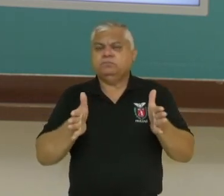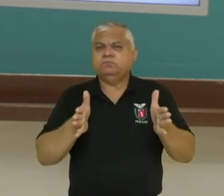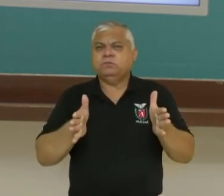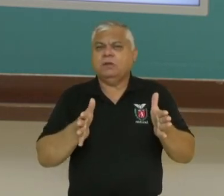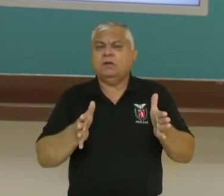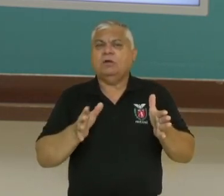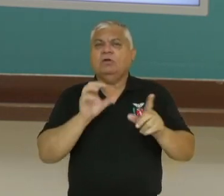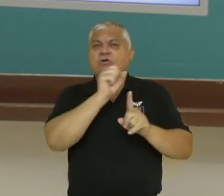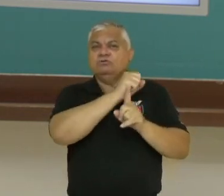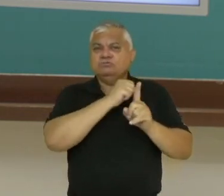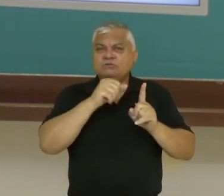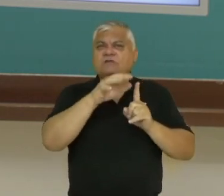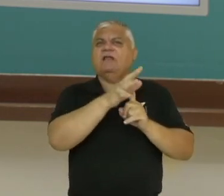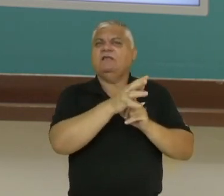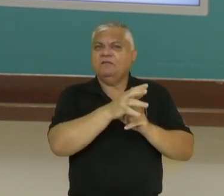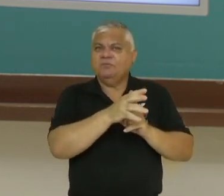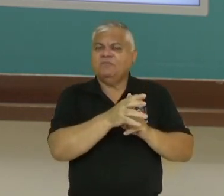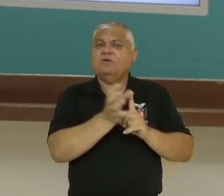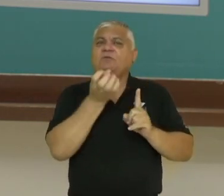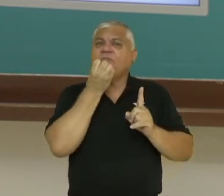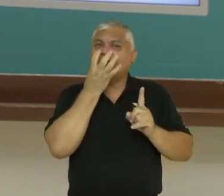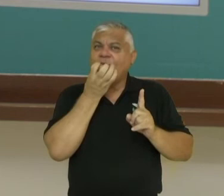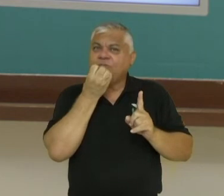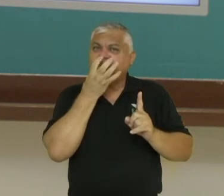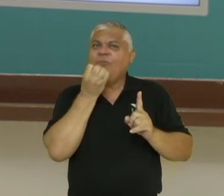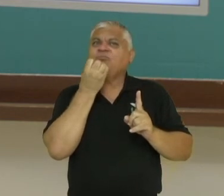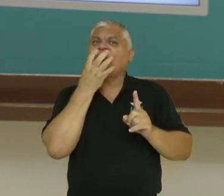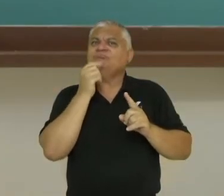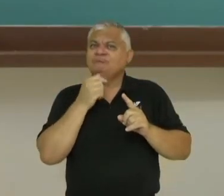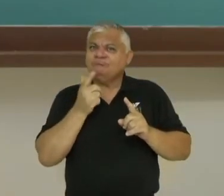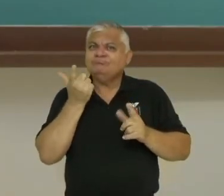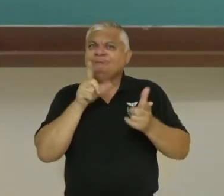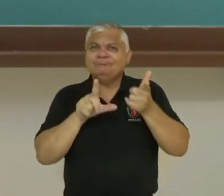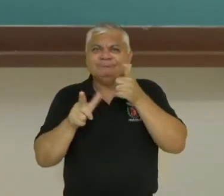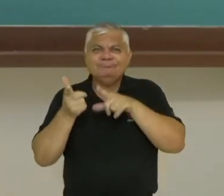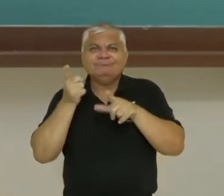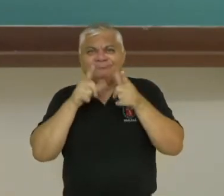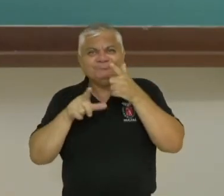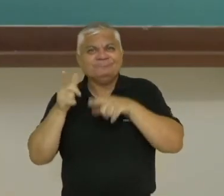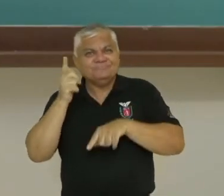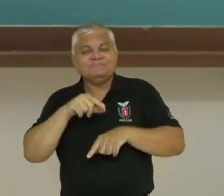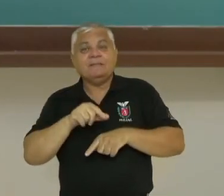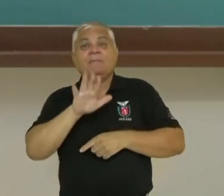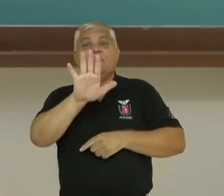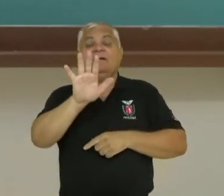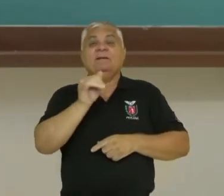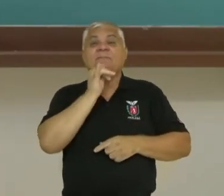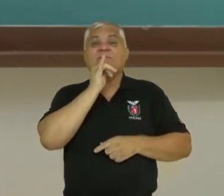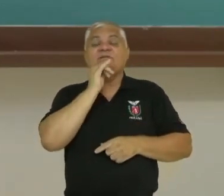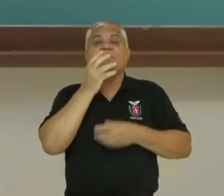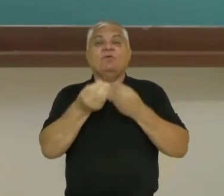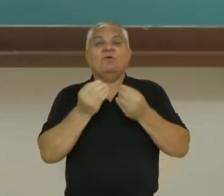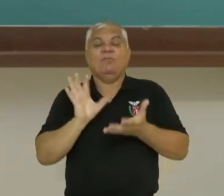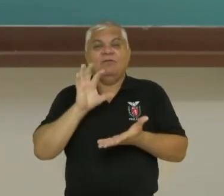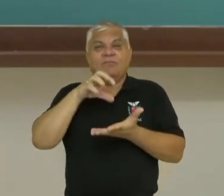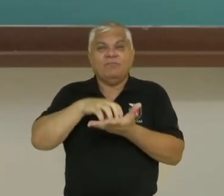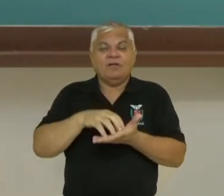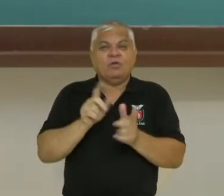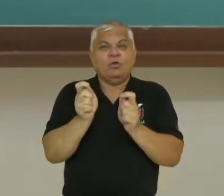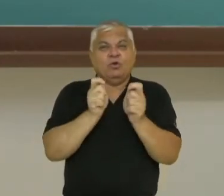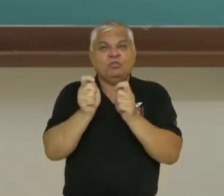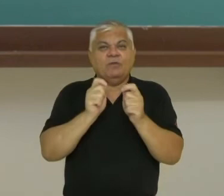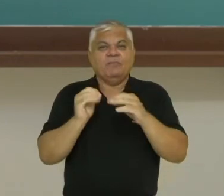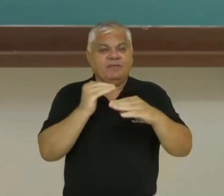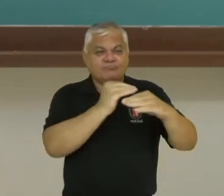o socialismo teoricamente deu certo. Deu certo em questão de instaurar uma economia